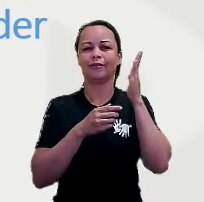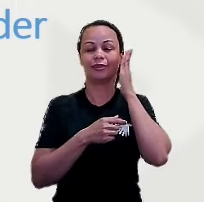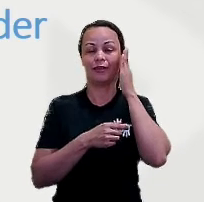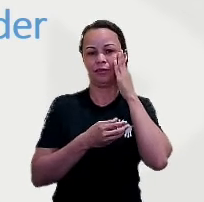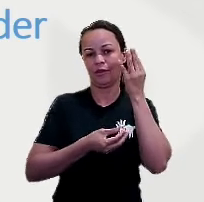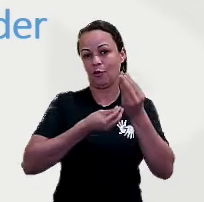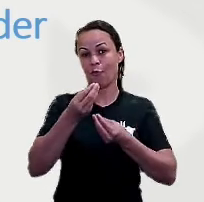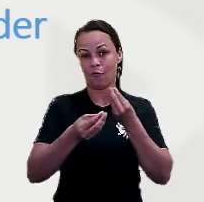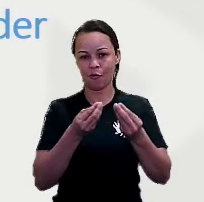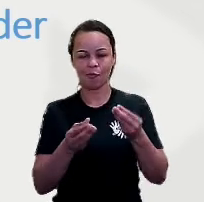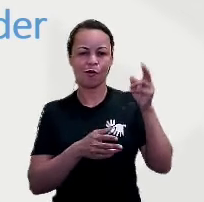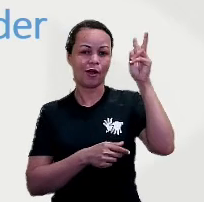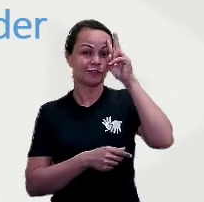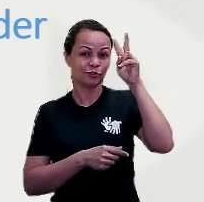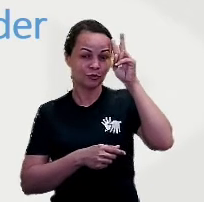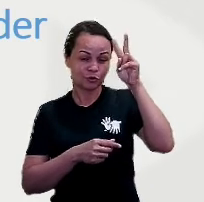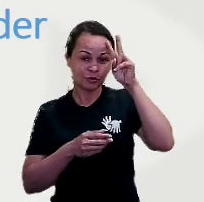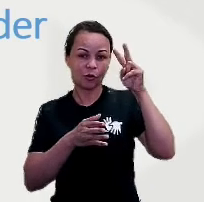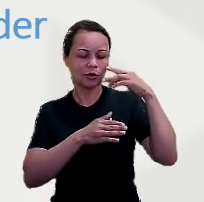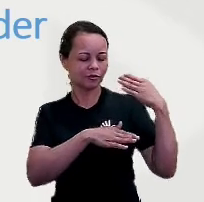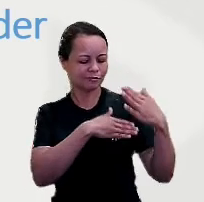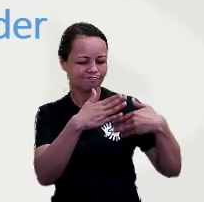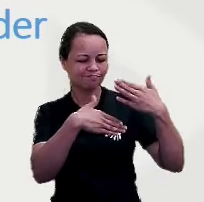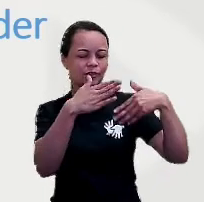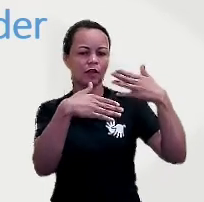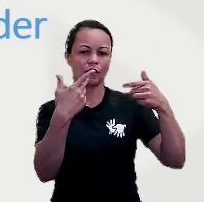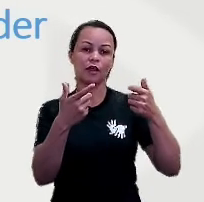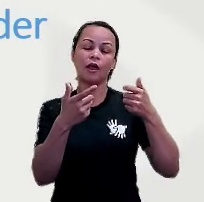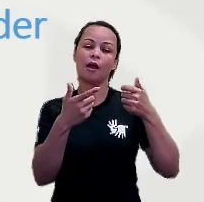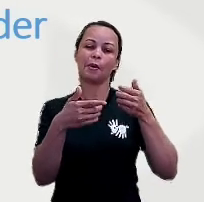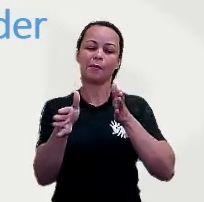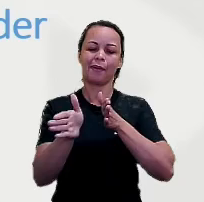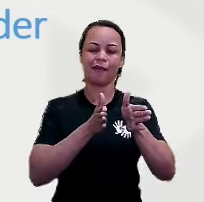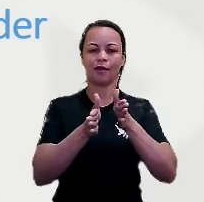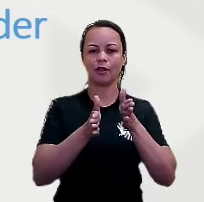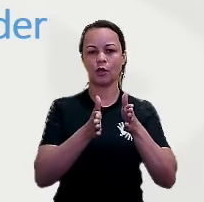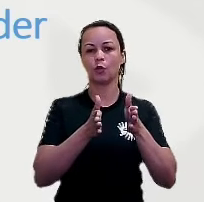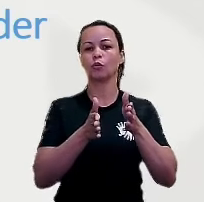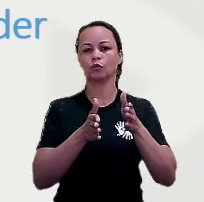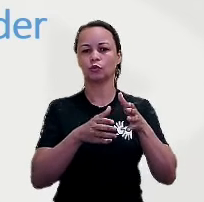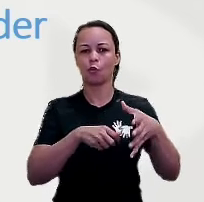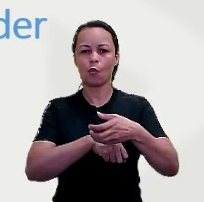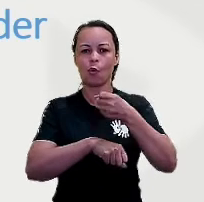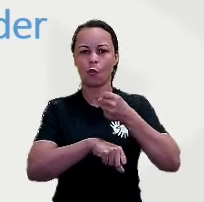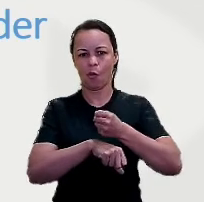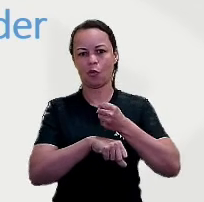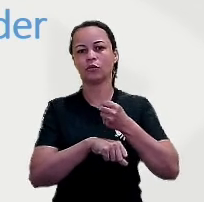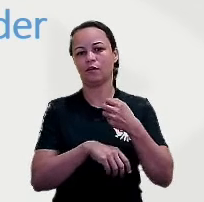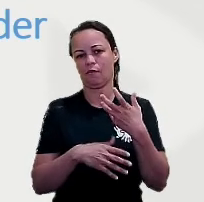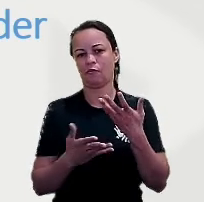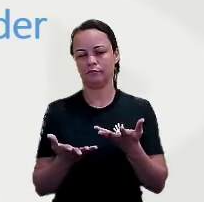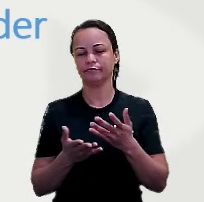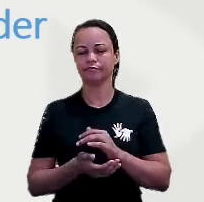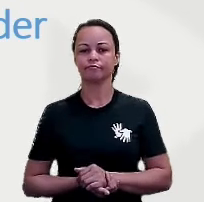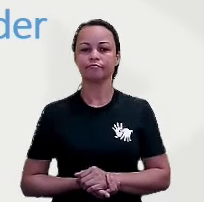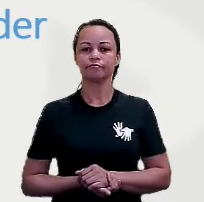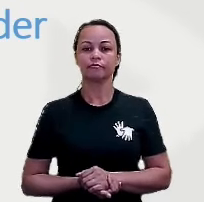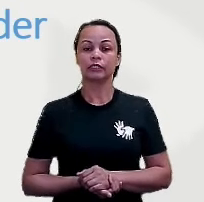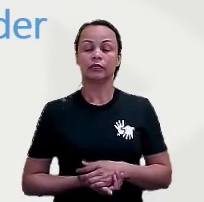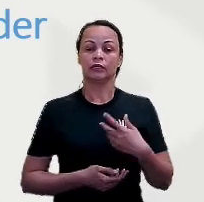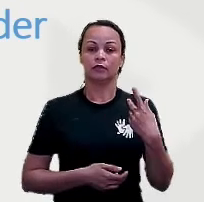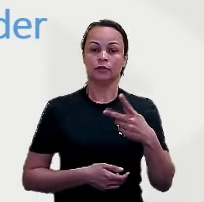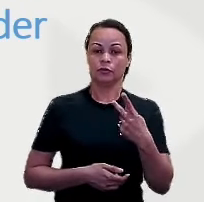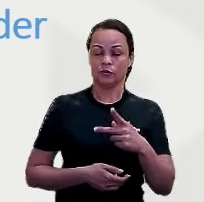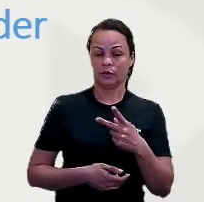essa história surge e se desenvolve a partir do período colonial, certo? Então, com